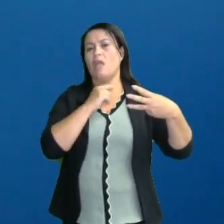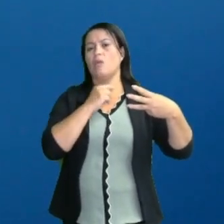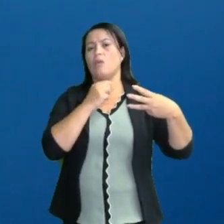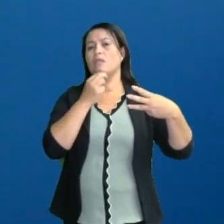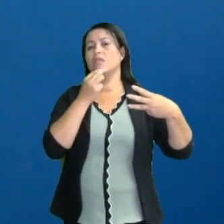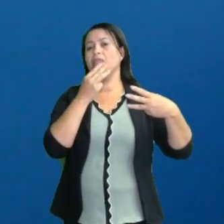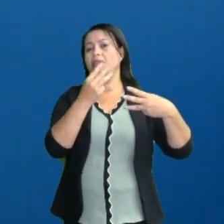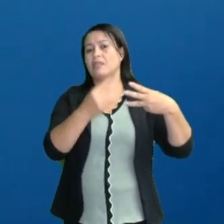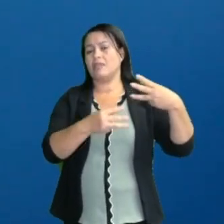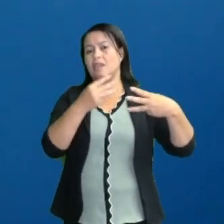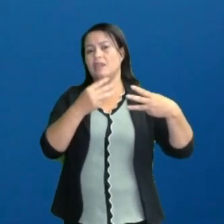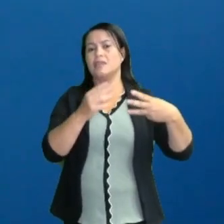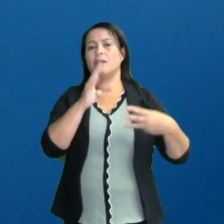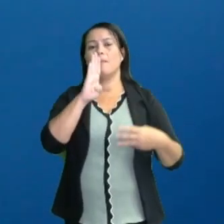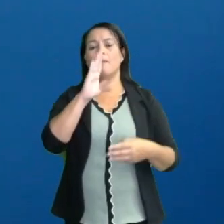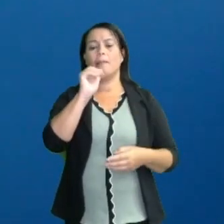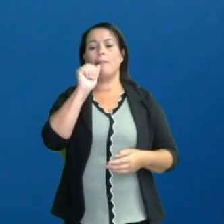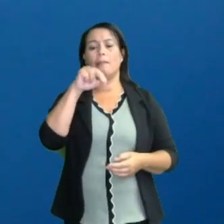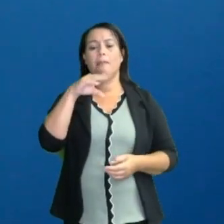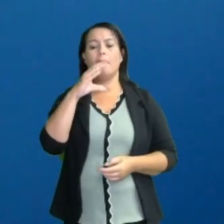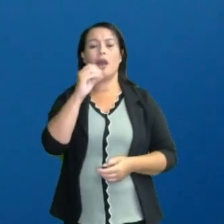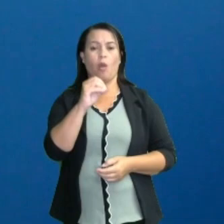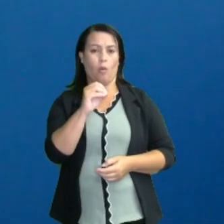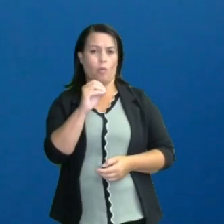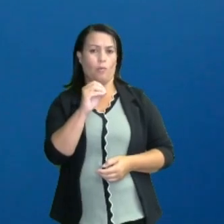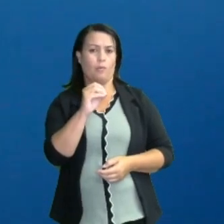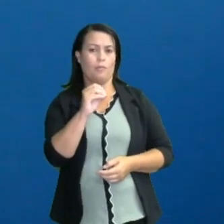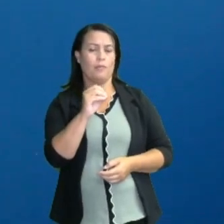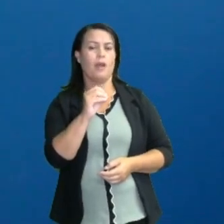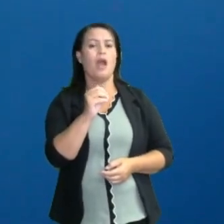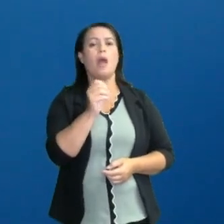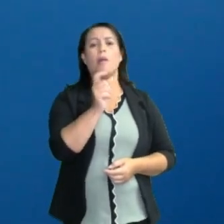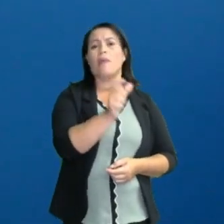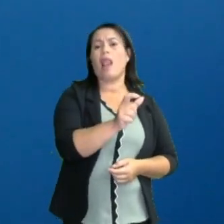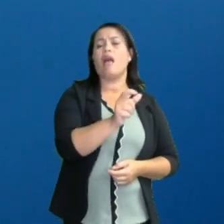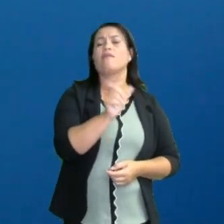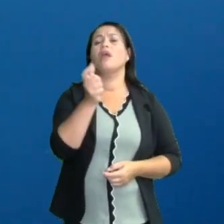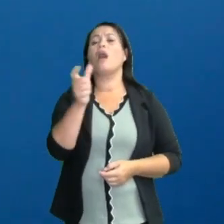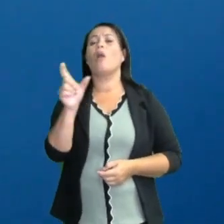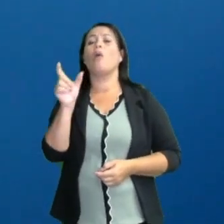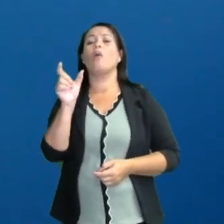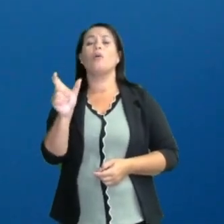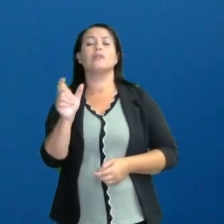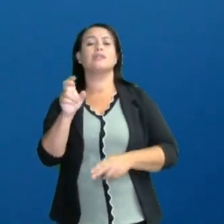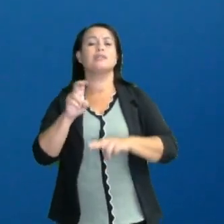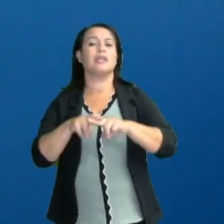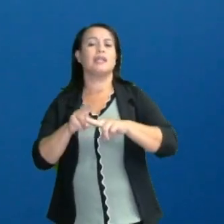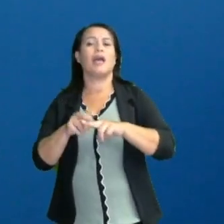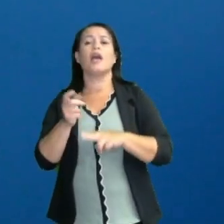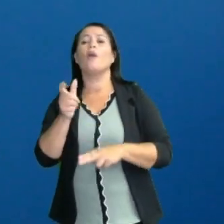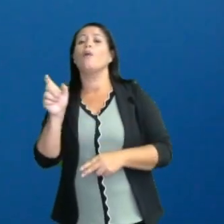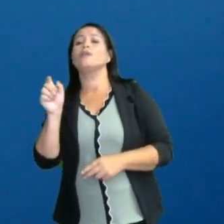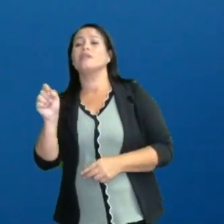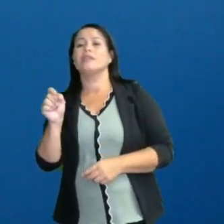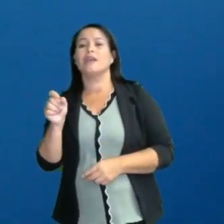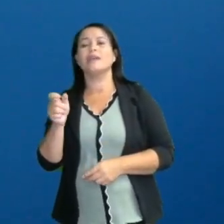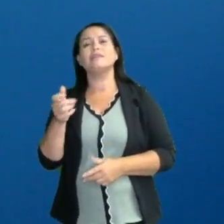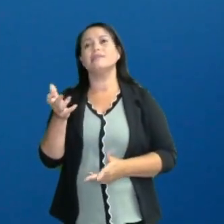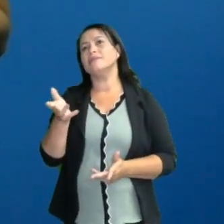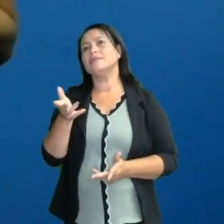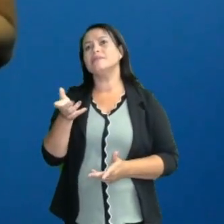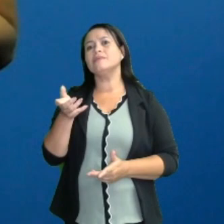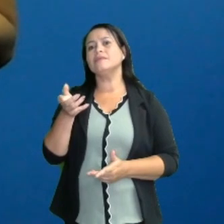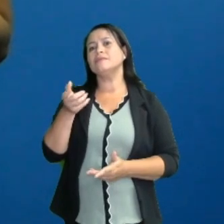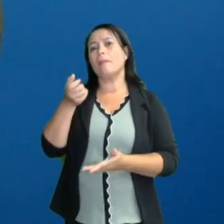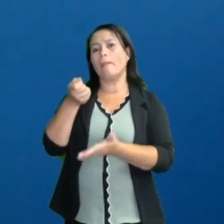palavras. Tá certo? Banco é uma palavra. Banco é outra palavra de sentar. E banco é outra palavra de bancar, do